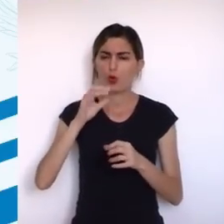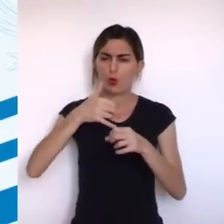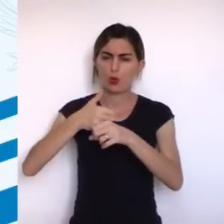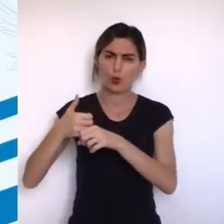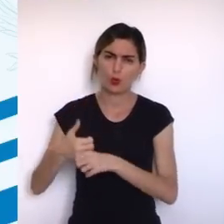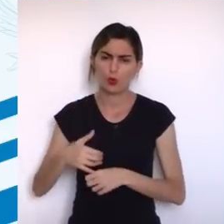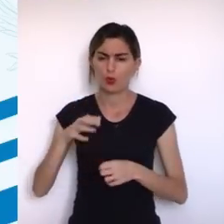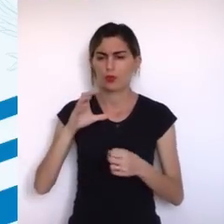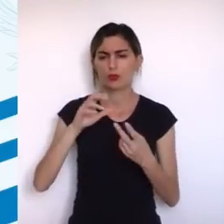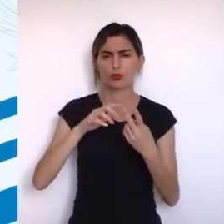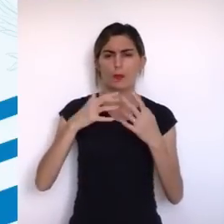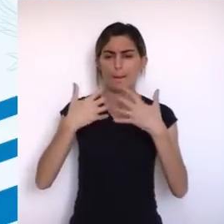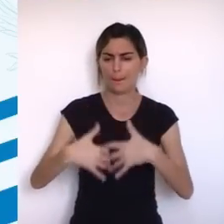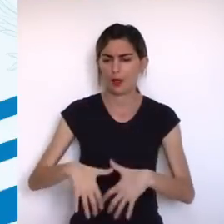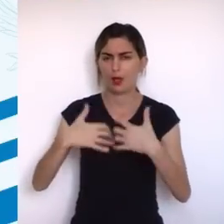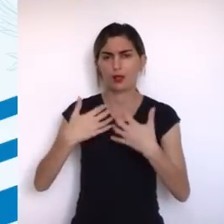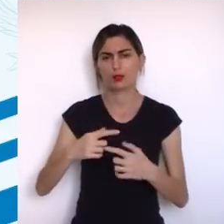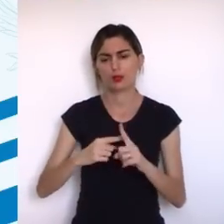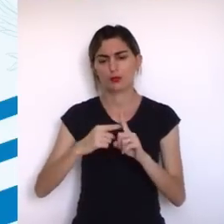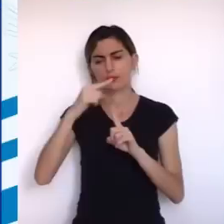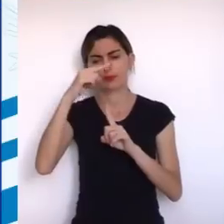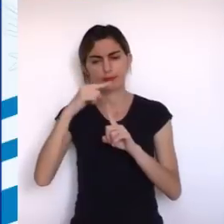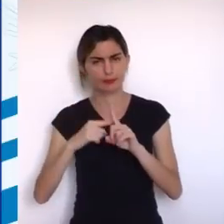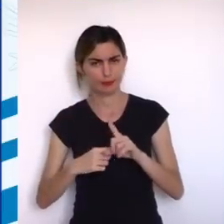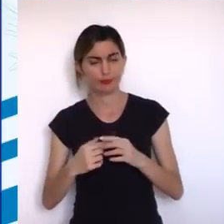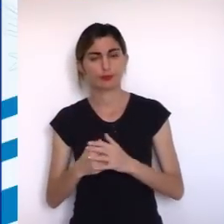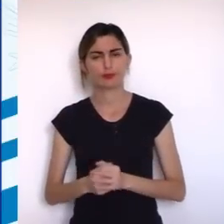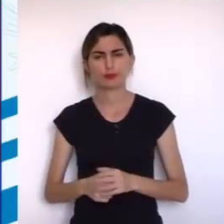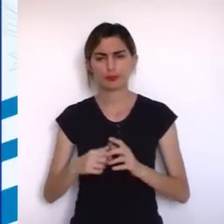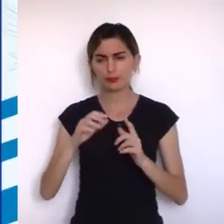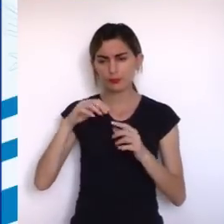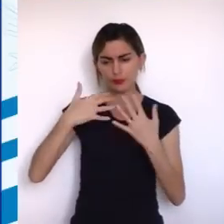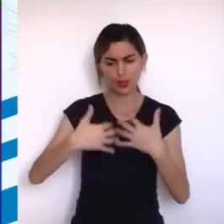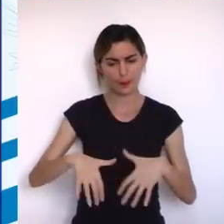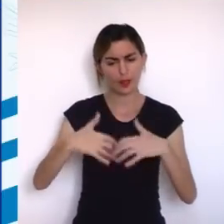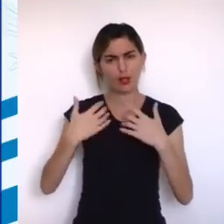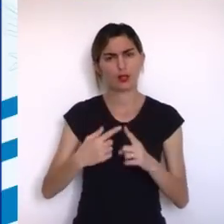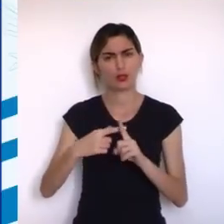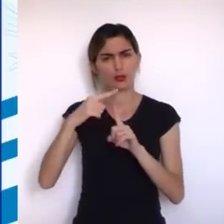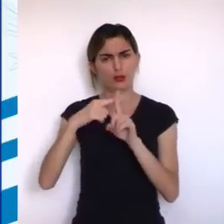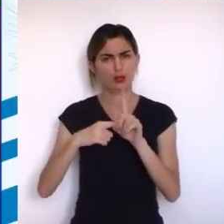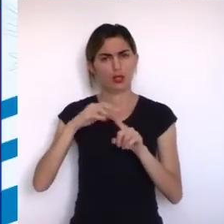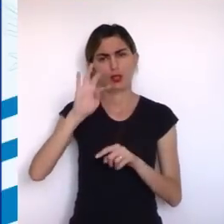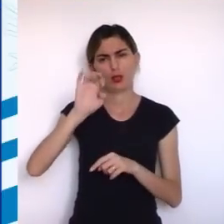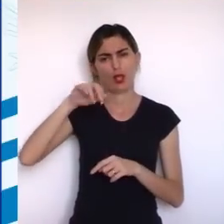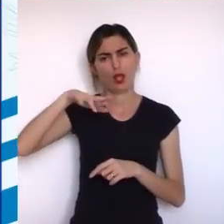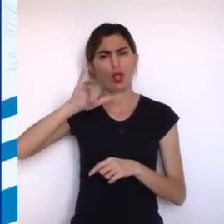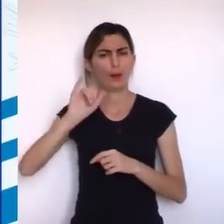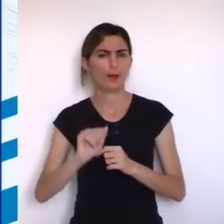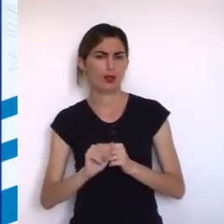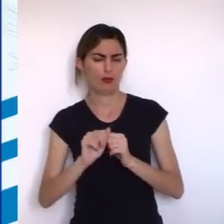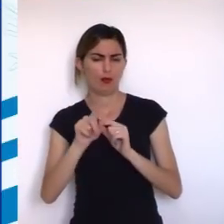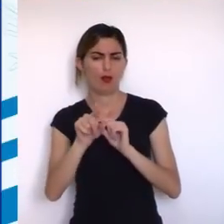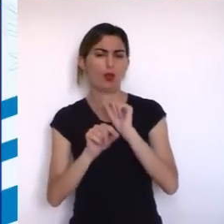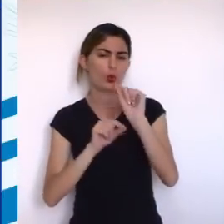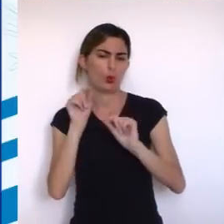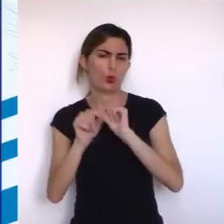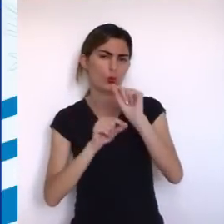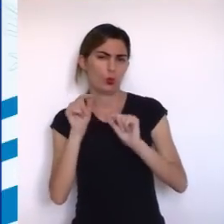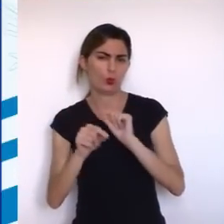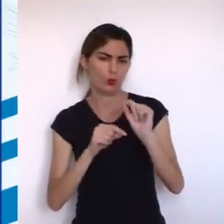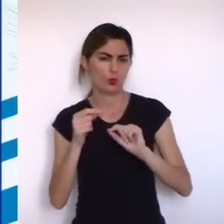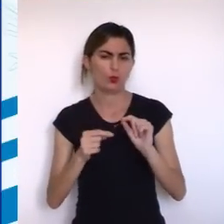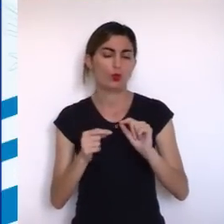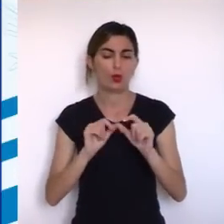histórias dos combustíveis e das máquinas térmicas. A máquina térmica, na realidade, ela vai ser